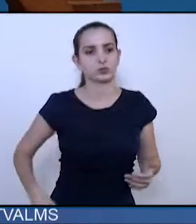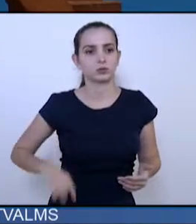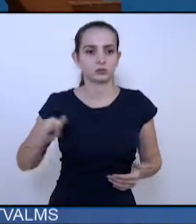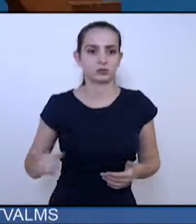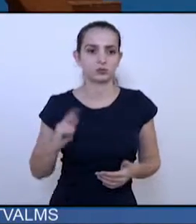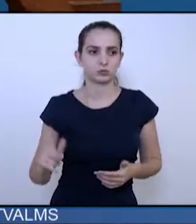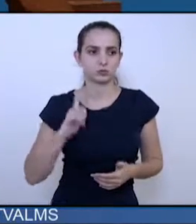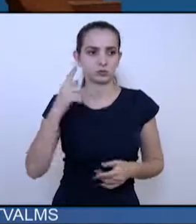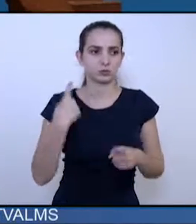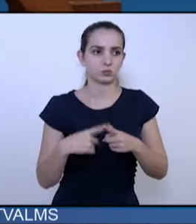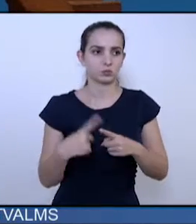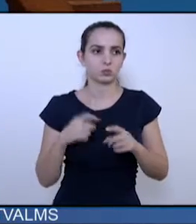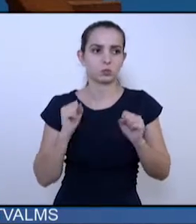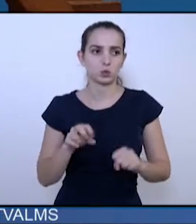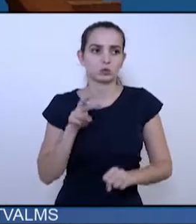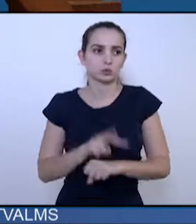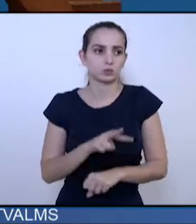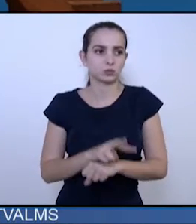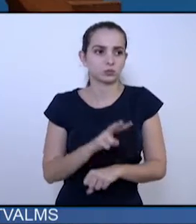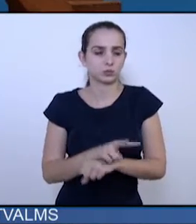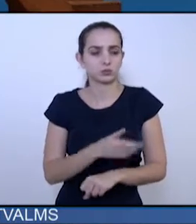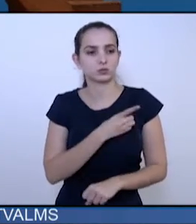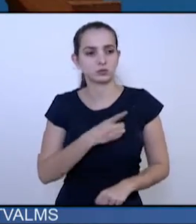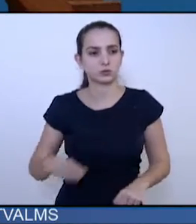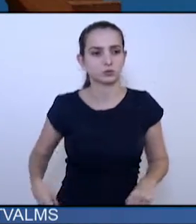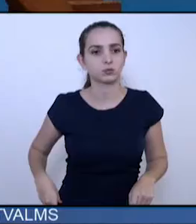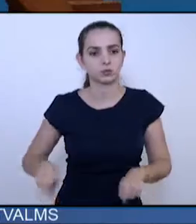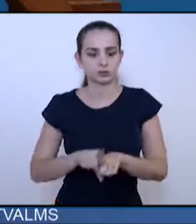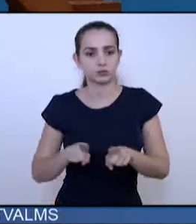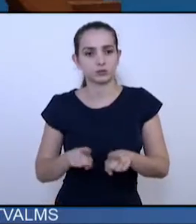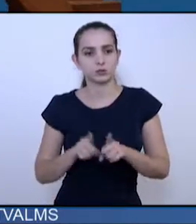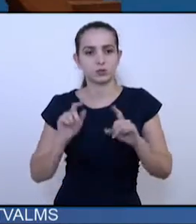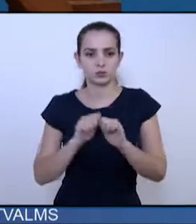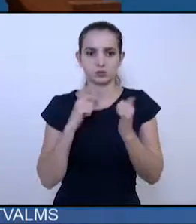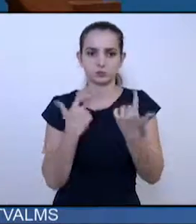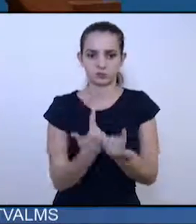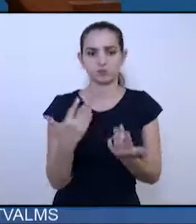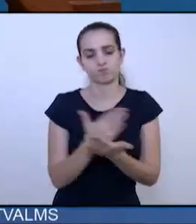Grandão, né, para que possa proteger os parlamentares e a casa de eventuais vícios.